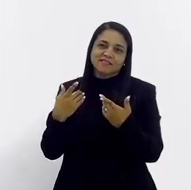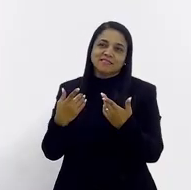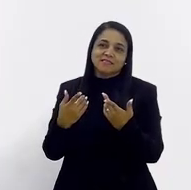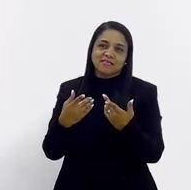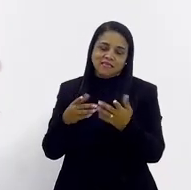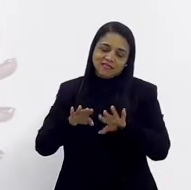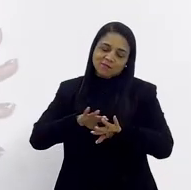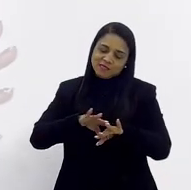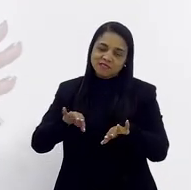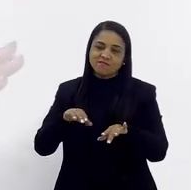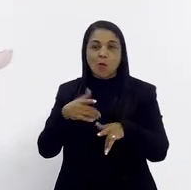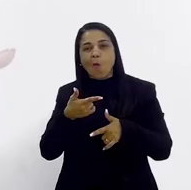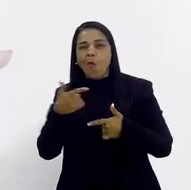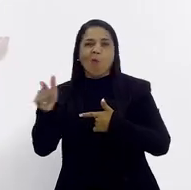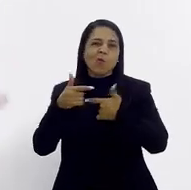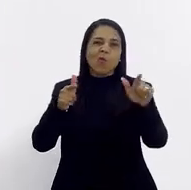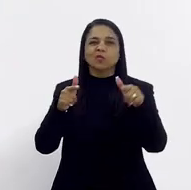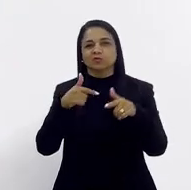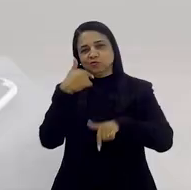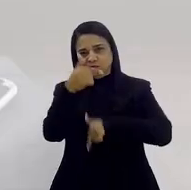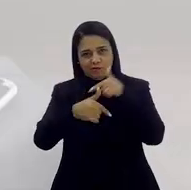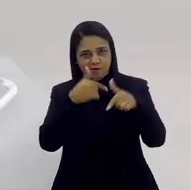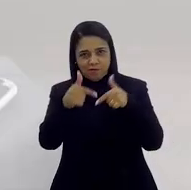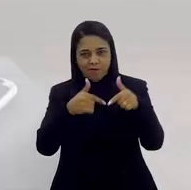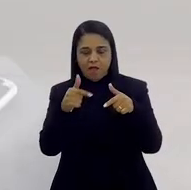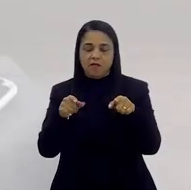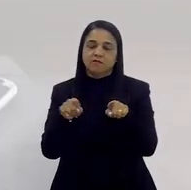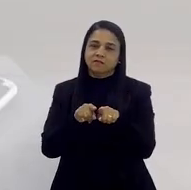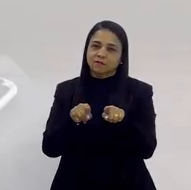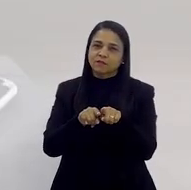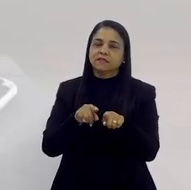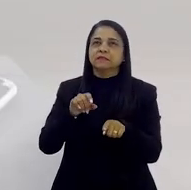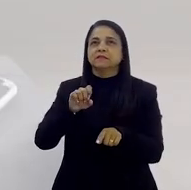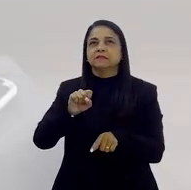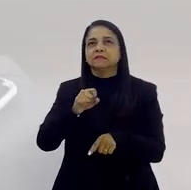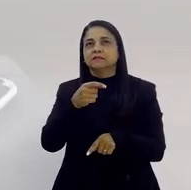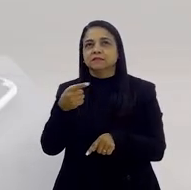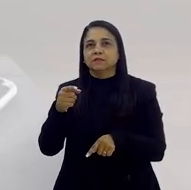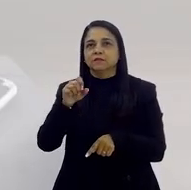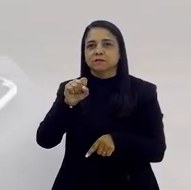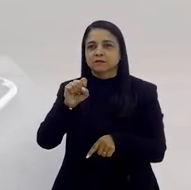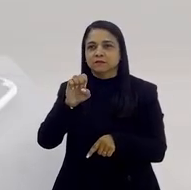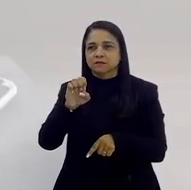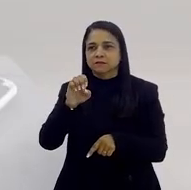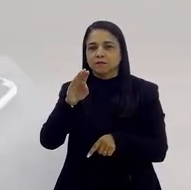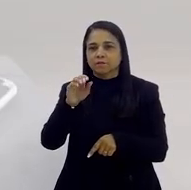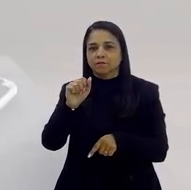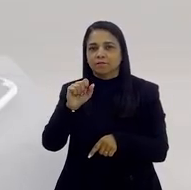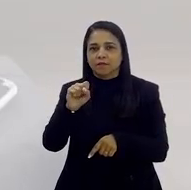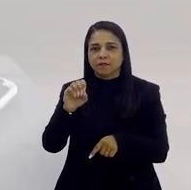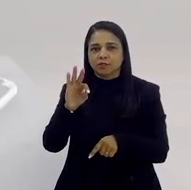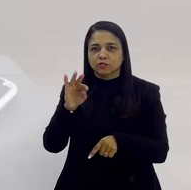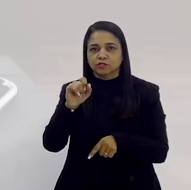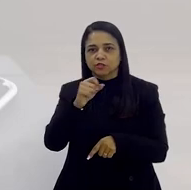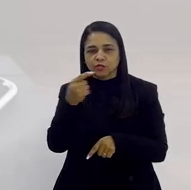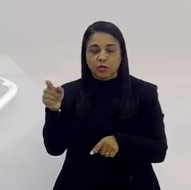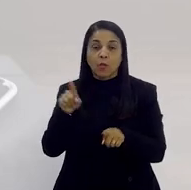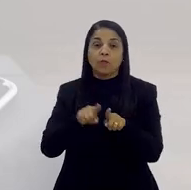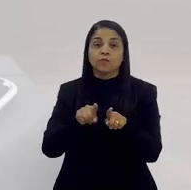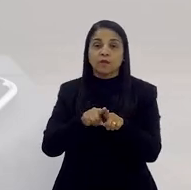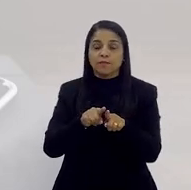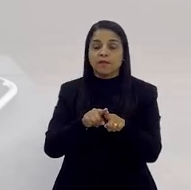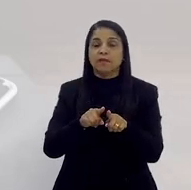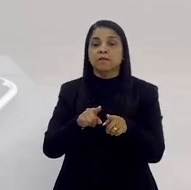sai da área do fogo também tá gente aí você fez São Sebastião São Sebastião de Cristo